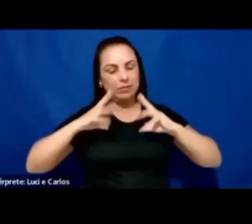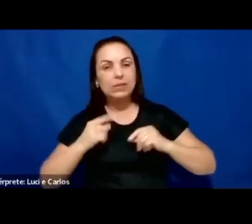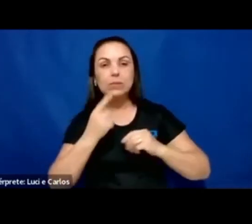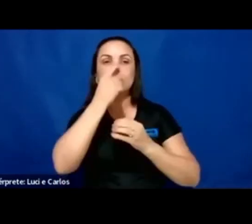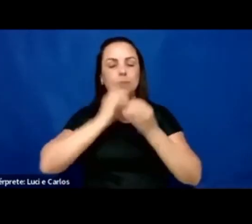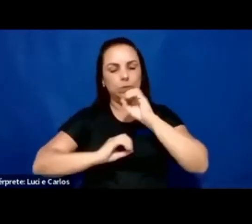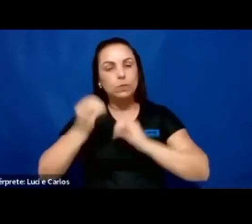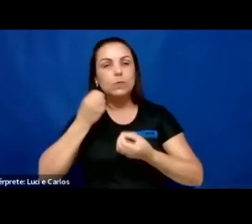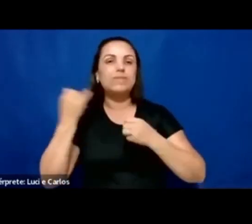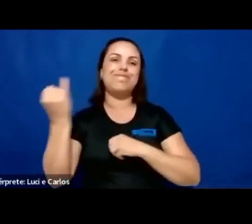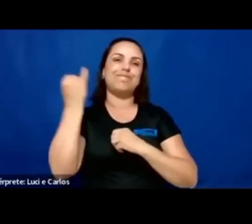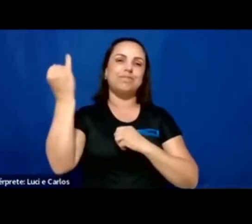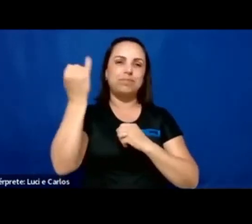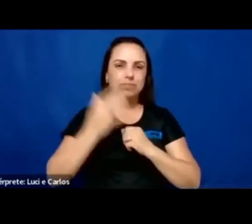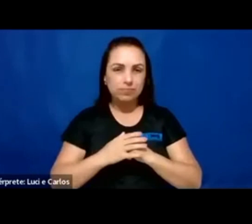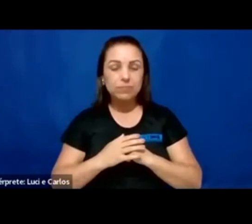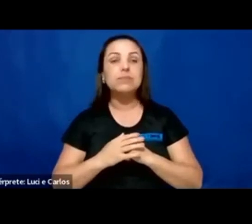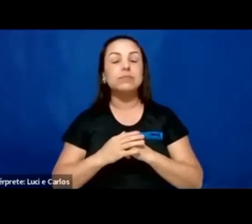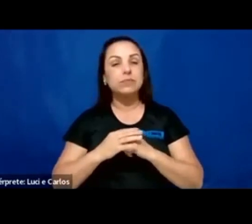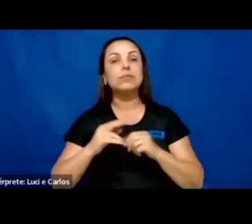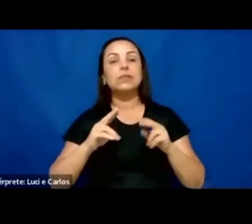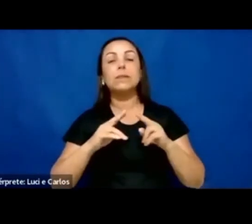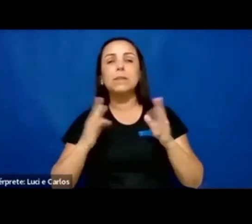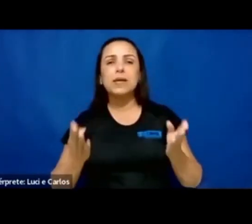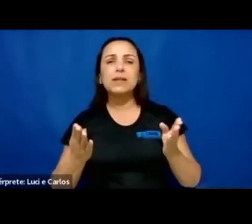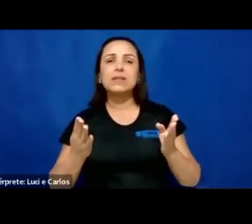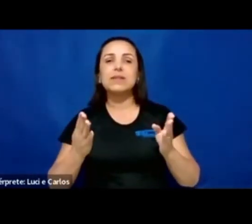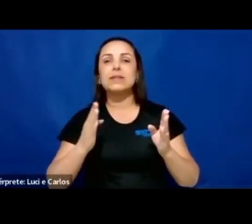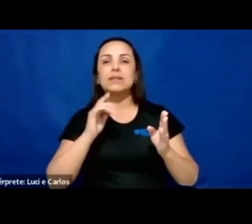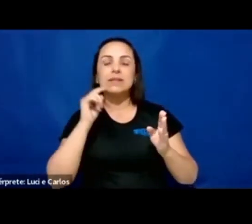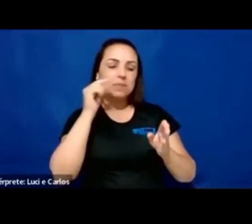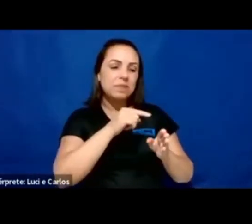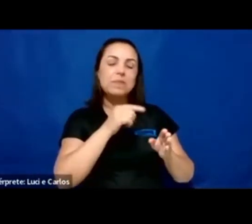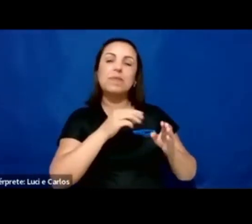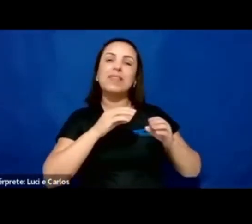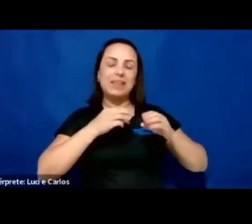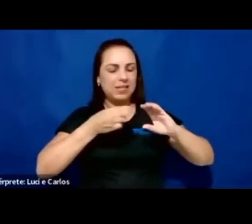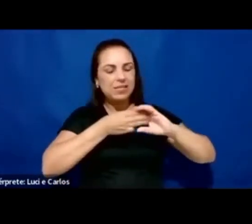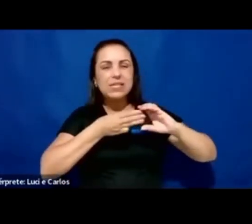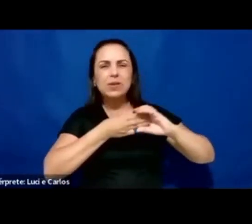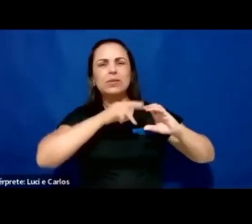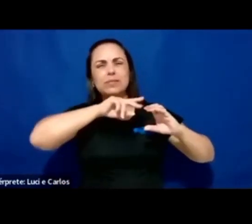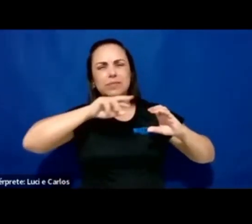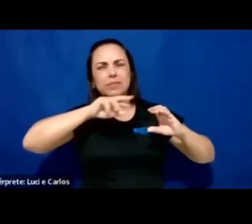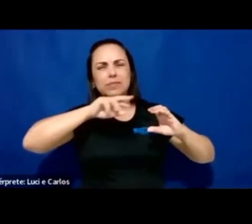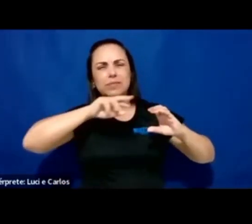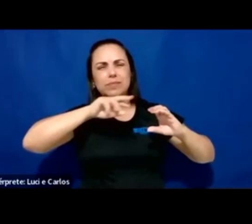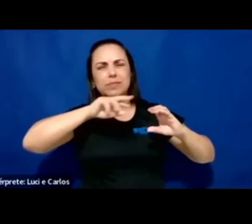a ajudar isso é por meio da água. Claro, que tem também a nossa